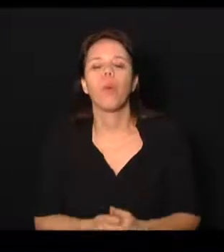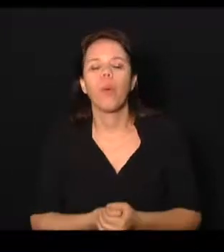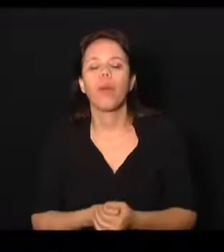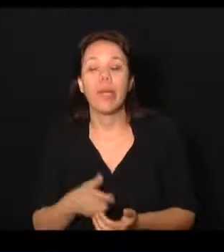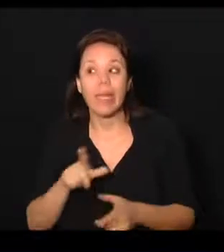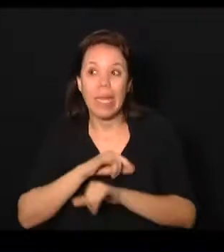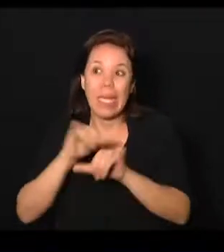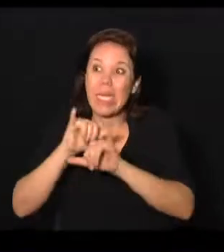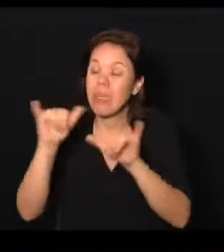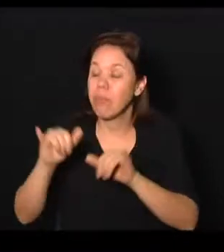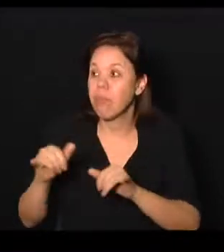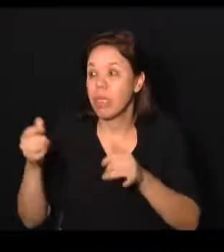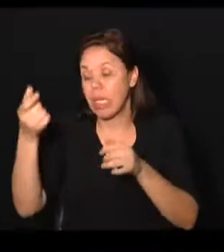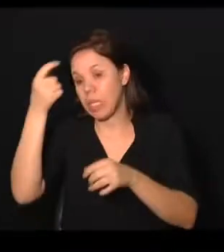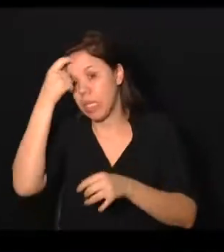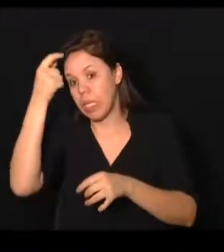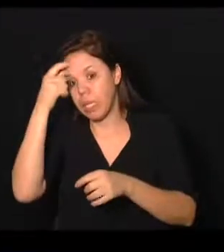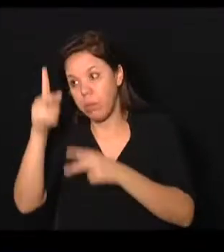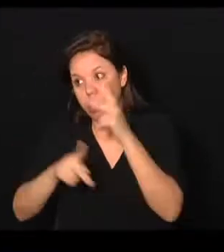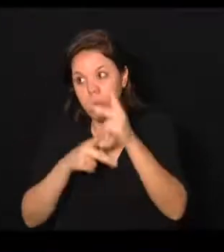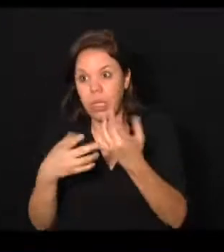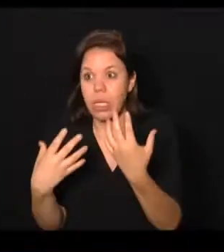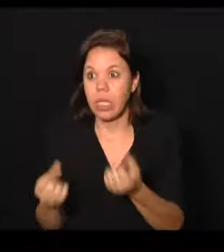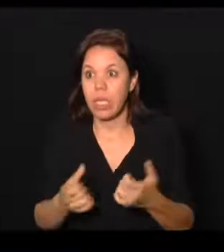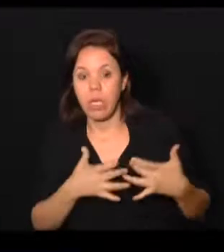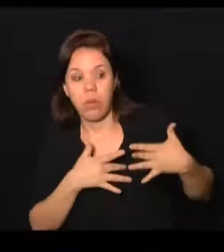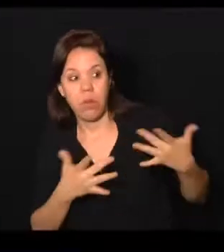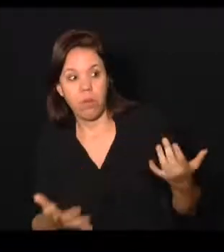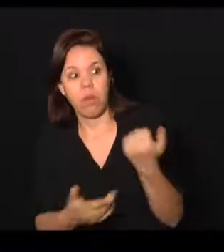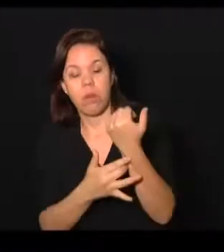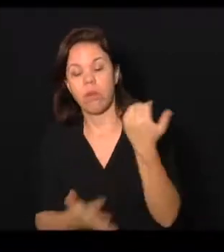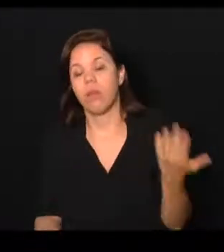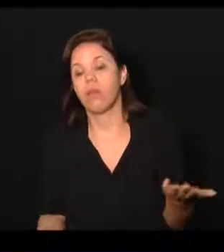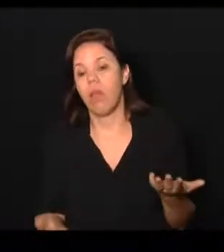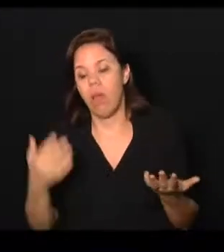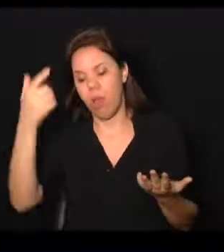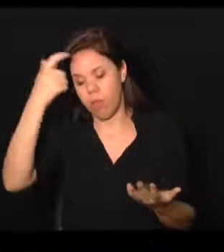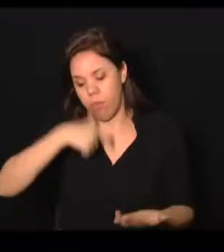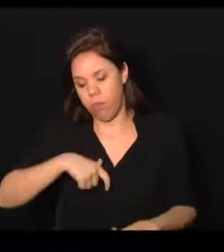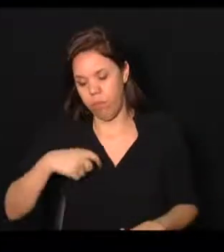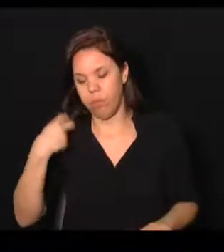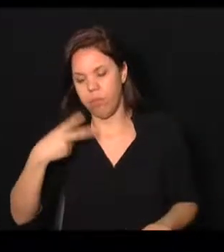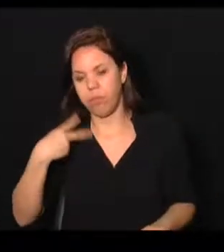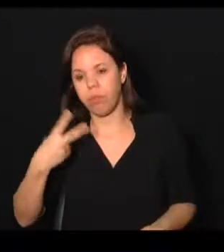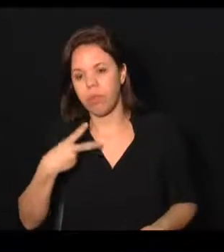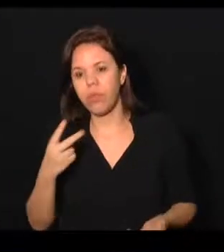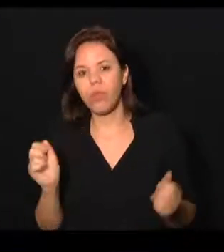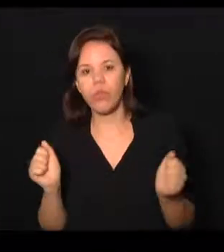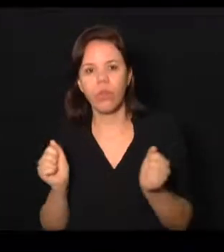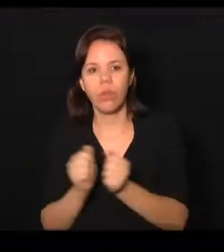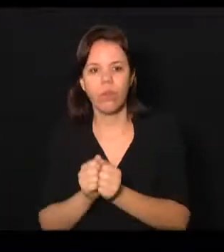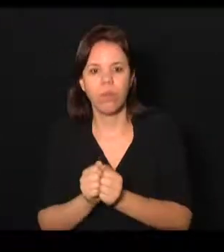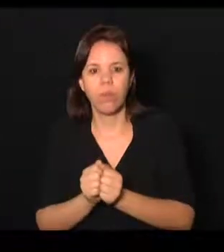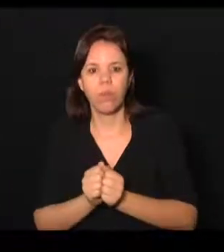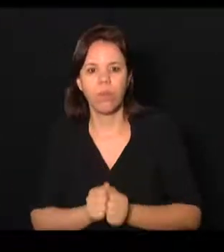que são realizadas. Então, nós precisamos potencializar, e por isso que esse vereador, junto